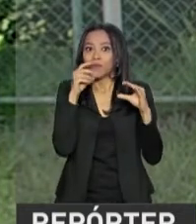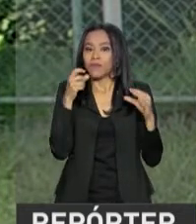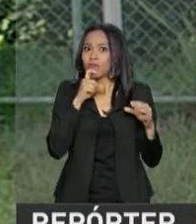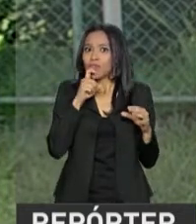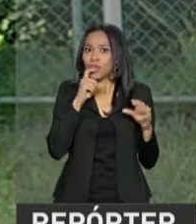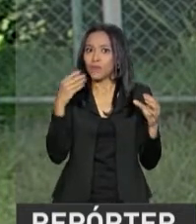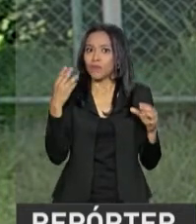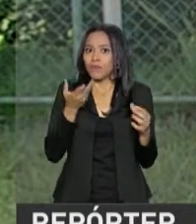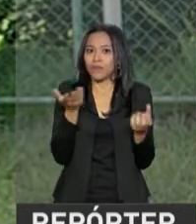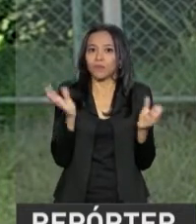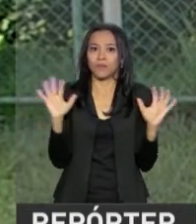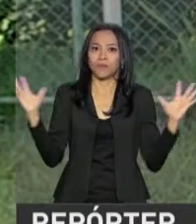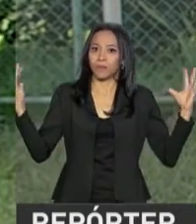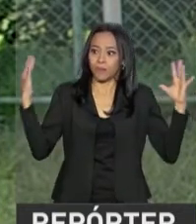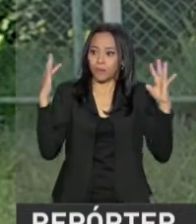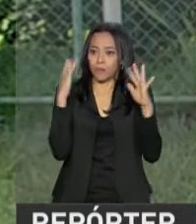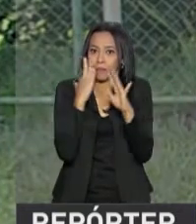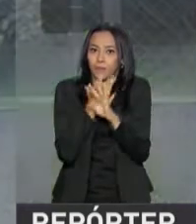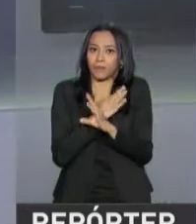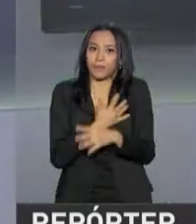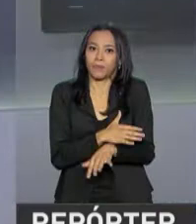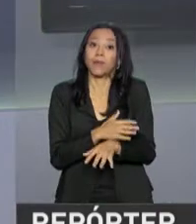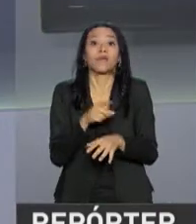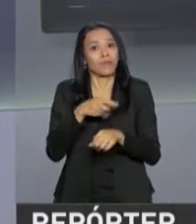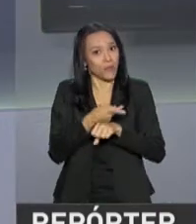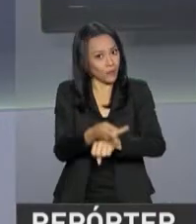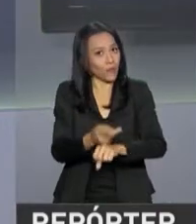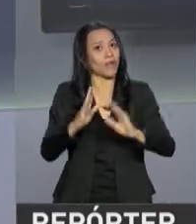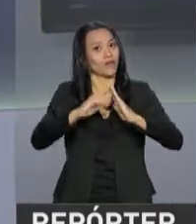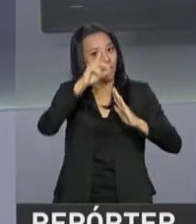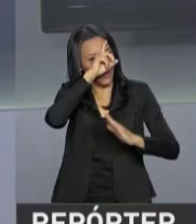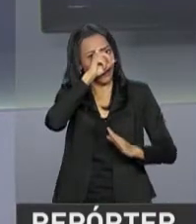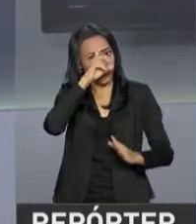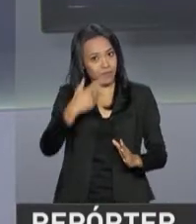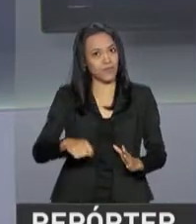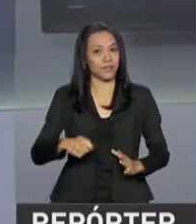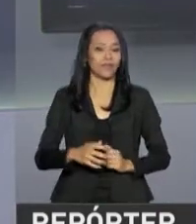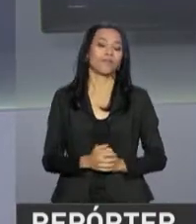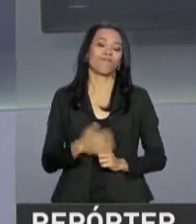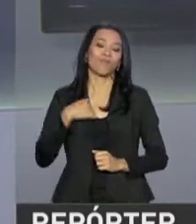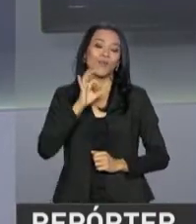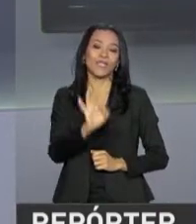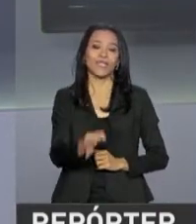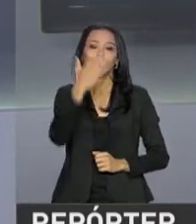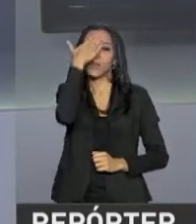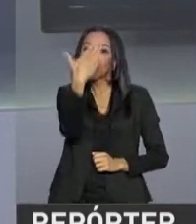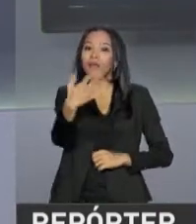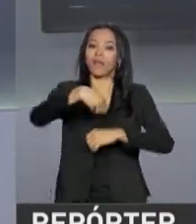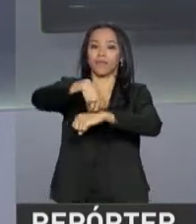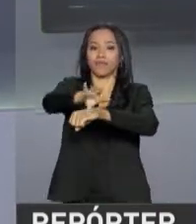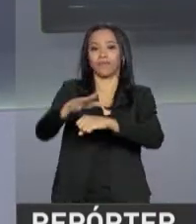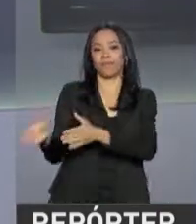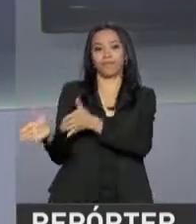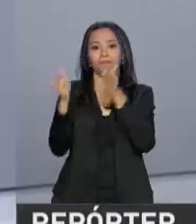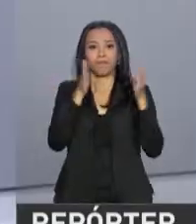se prevenir e procurar o posto de saúde, né? Com certeza. Com certeza, Marcinha. Obrigada pelas suas